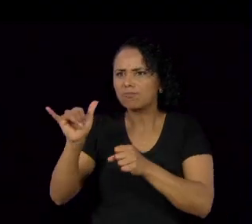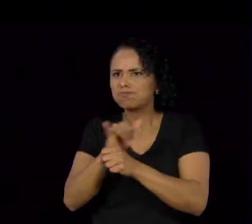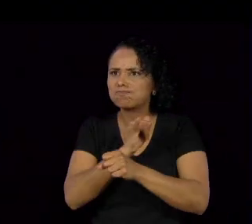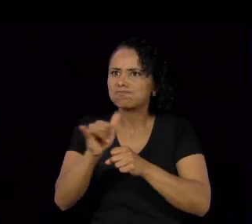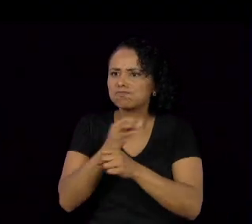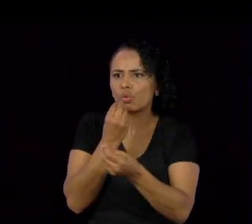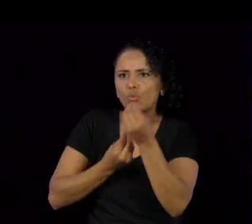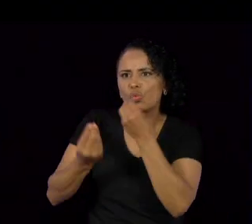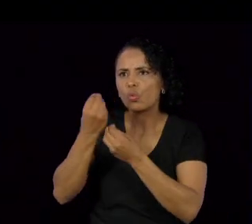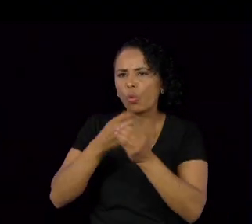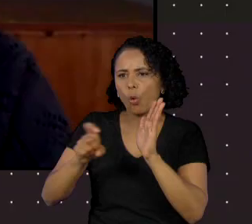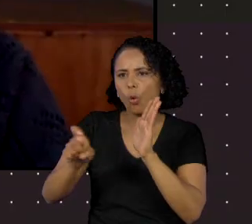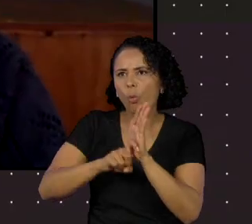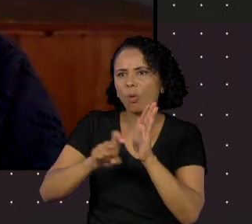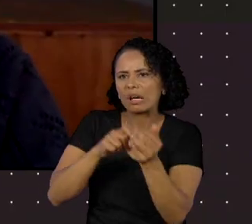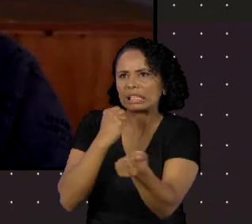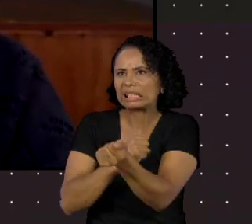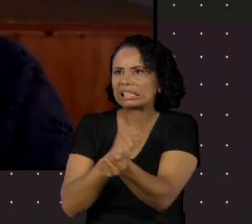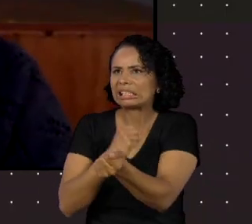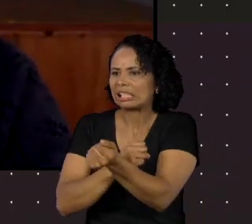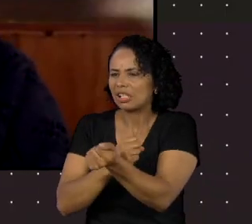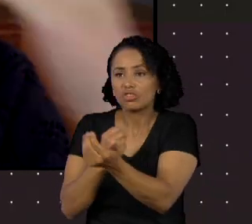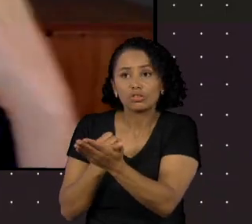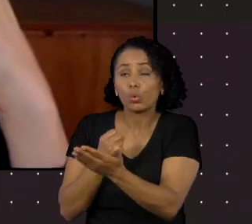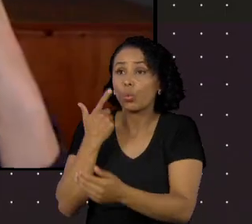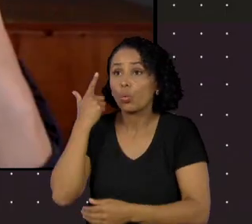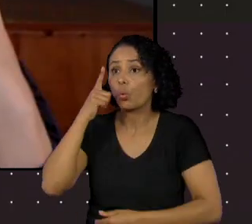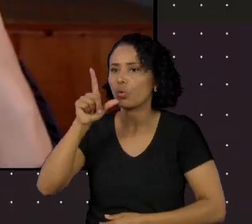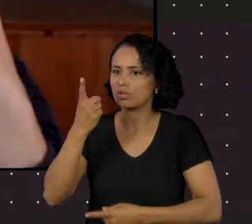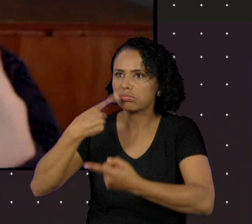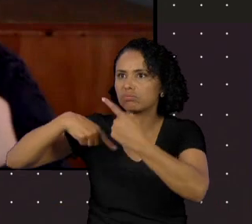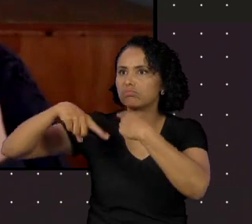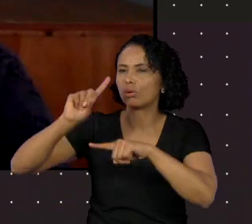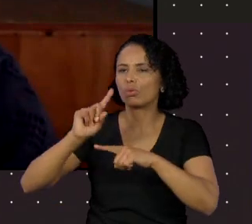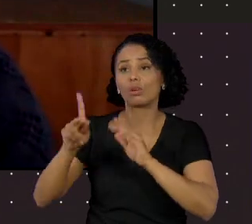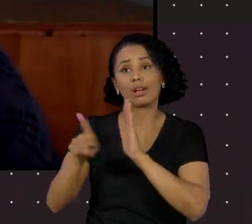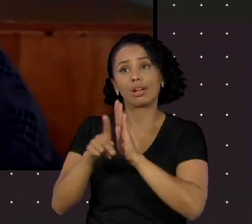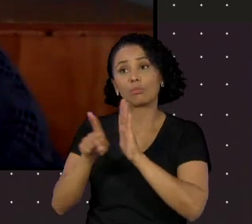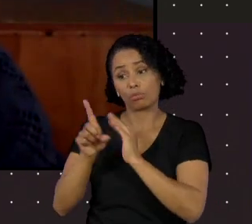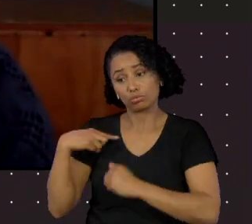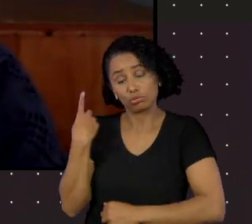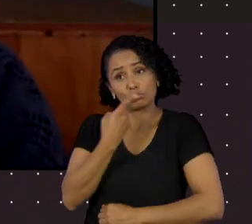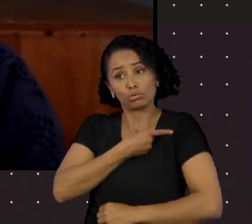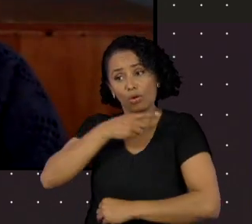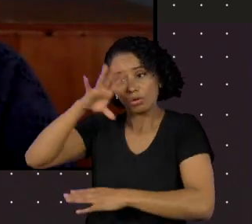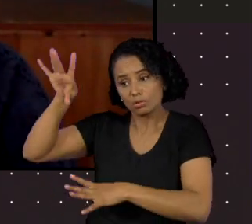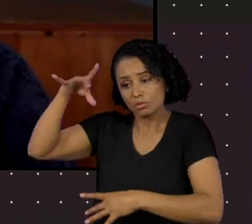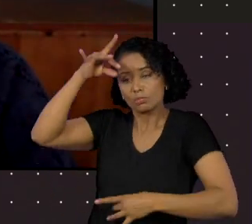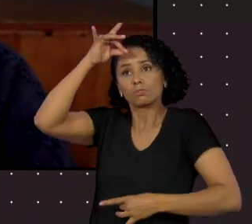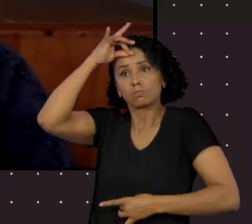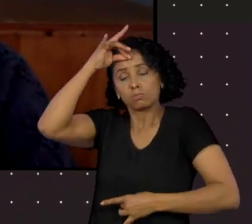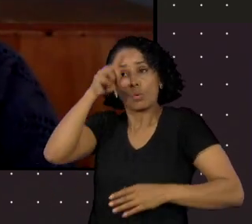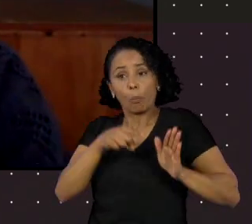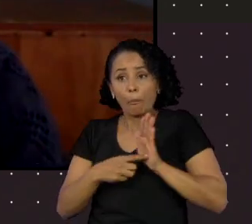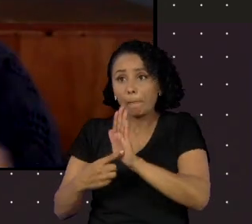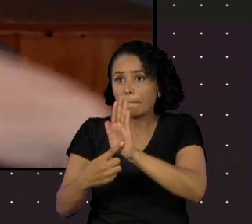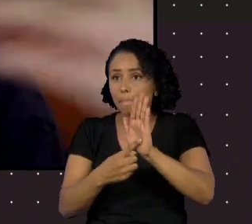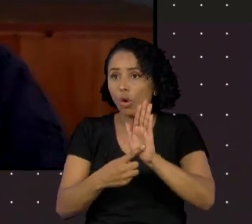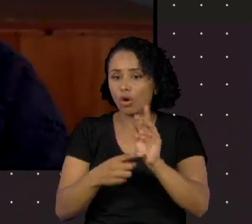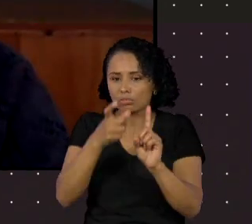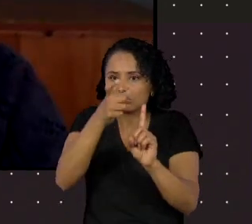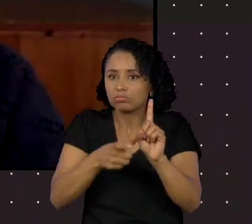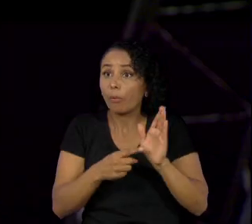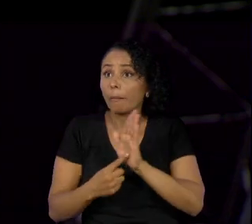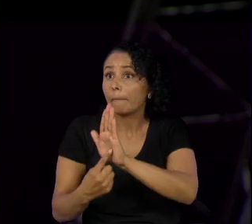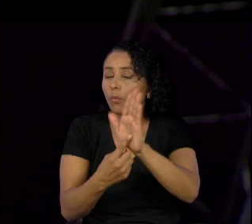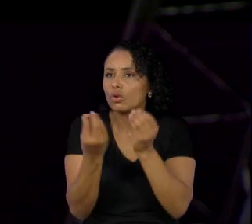uma identificação, que eu acho que esse é o trabalho do artista também, né? Gerar essa identificação com o público, nos